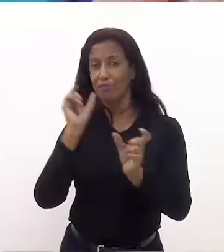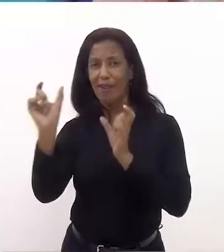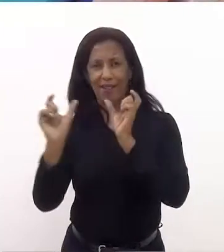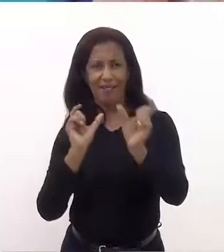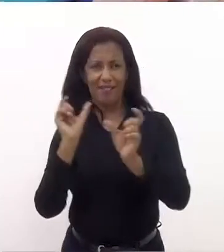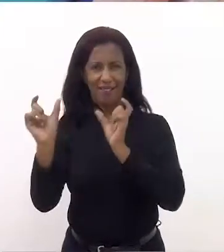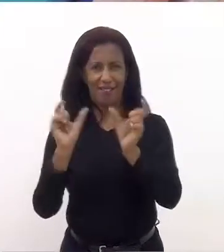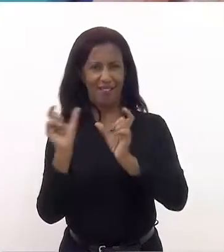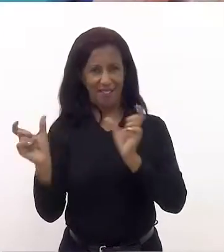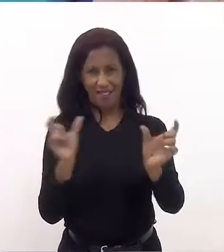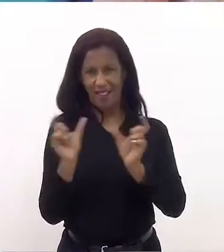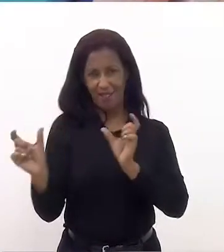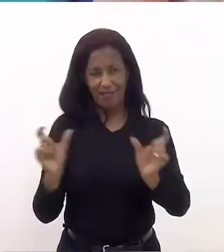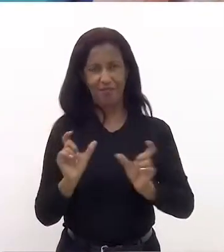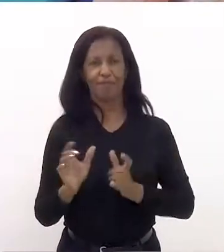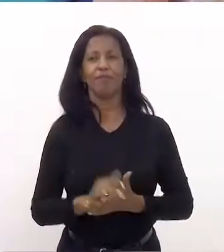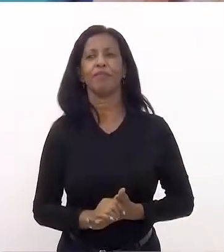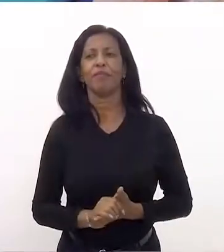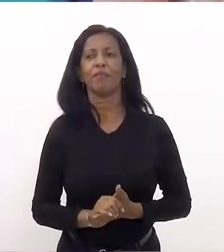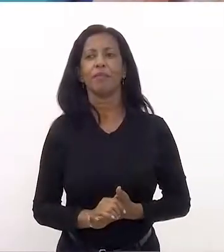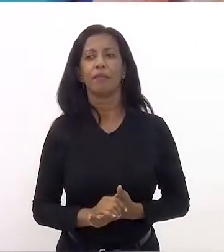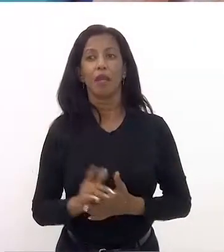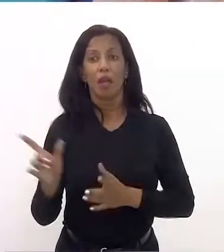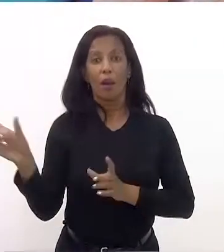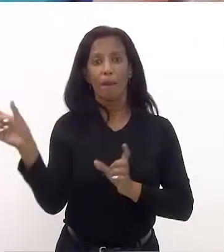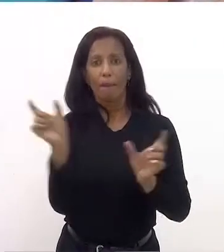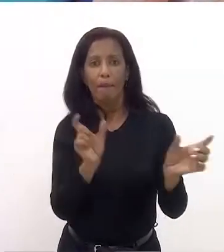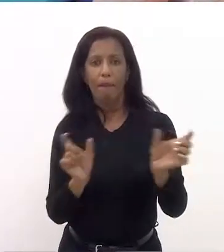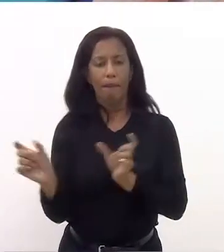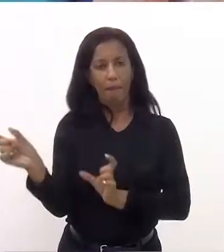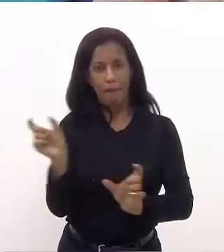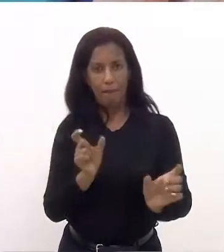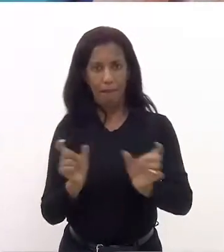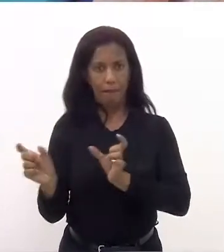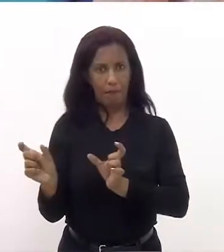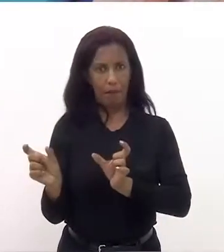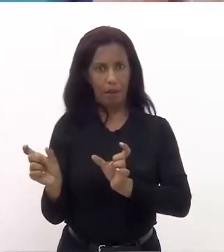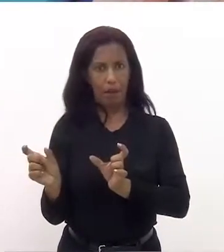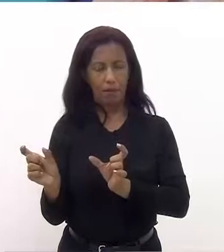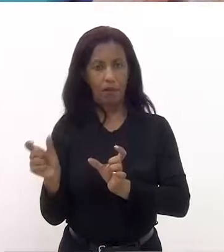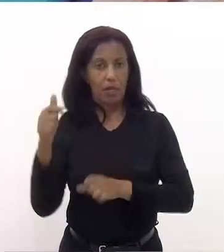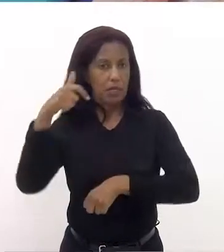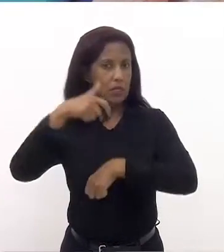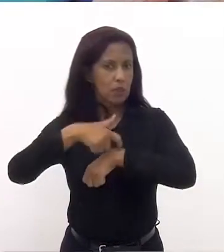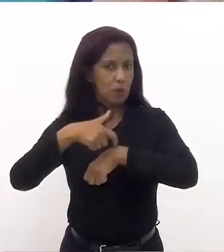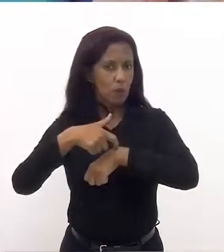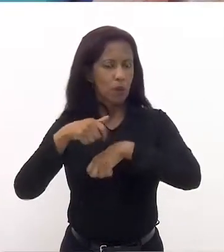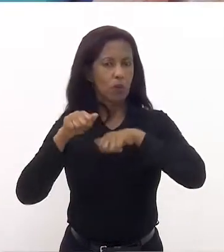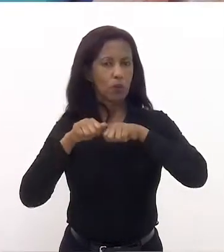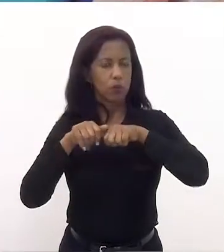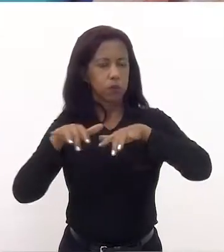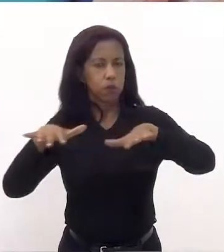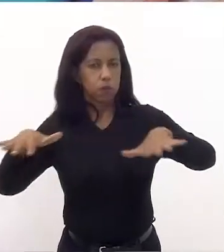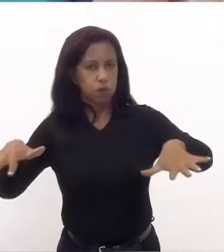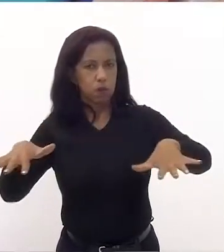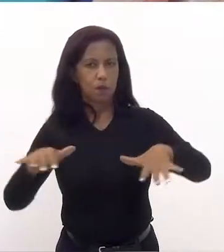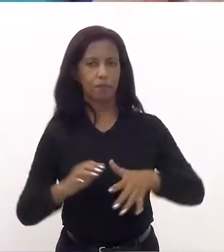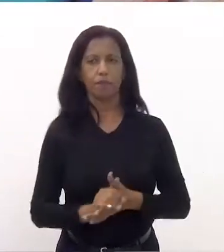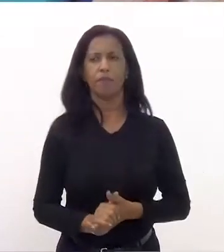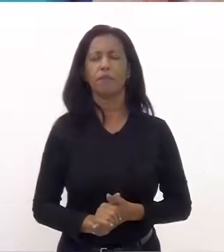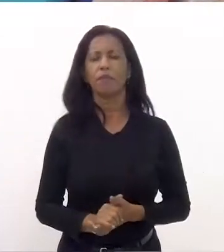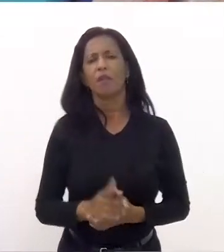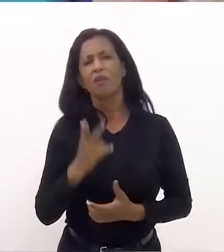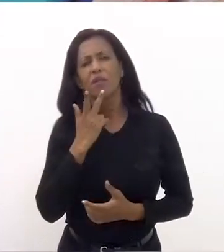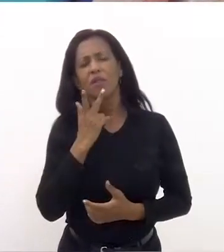as fases de palavra, né? Então, procrastinação é uma palavra que ficou muito em voga, principalmente nesse momento de